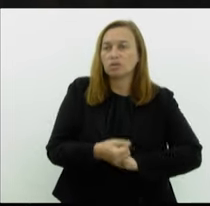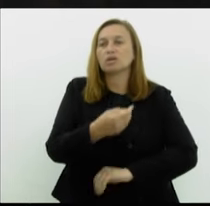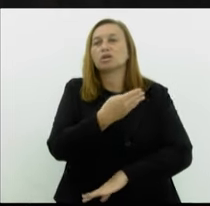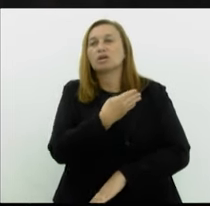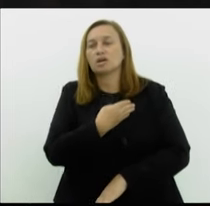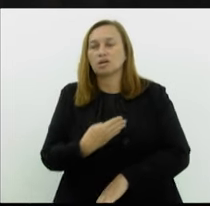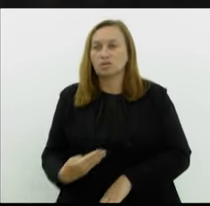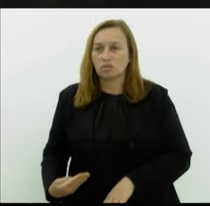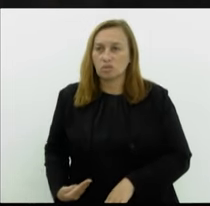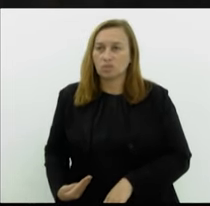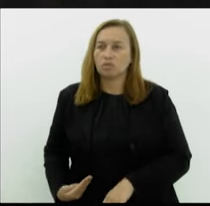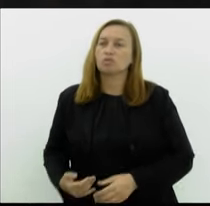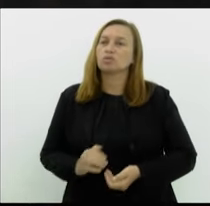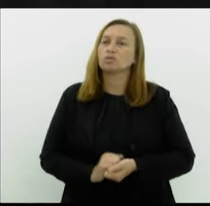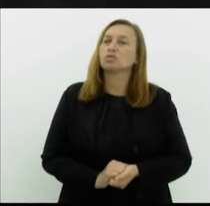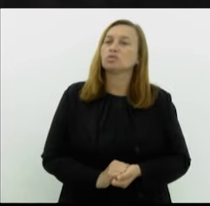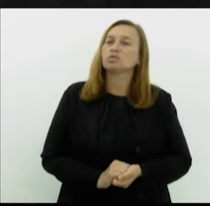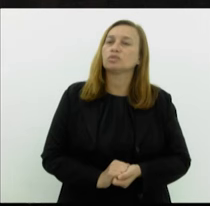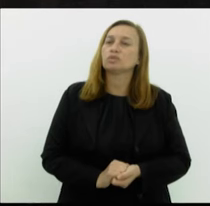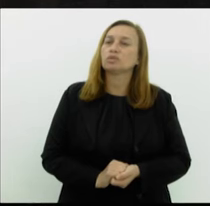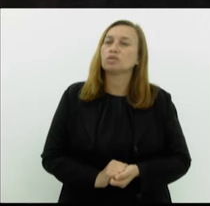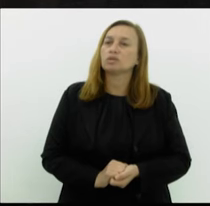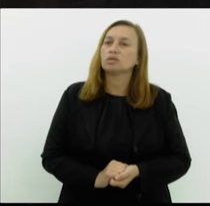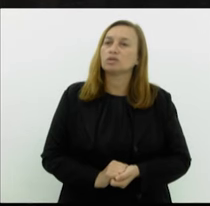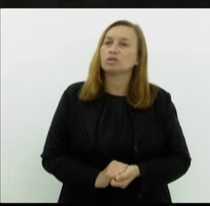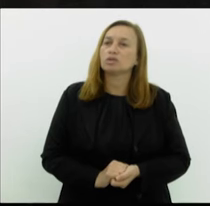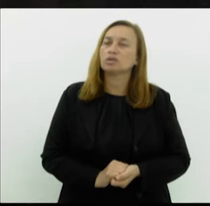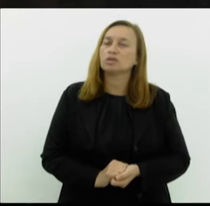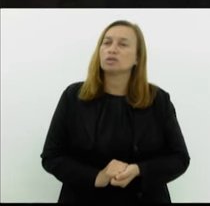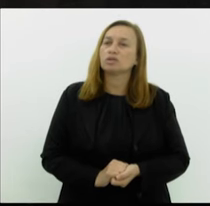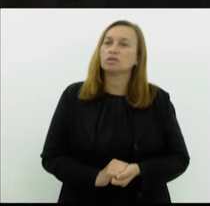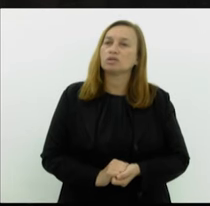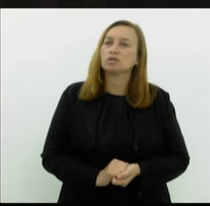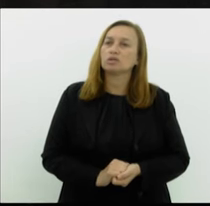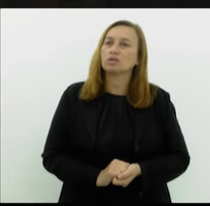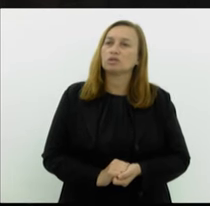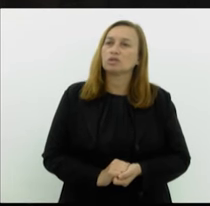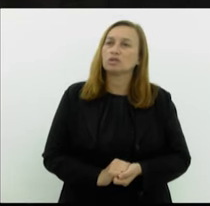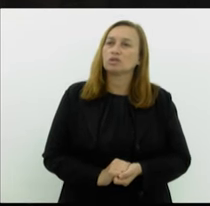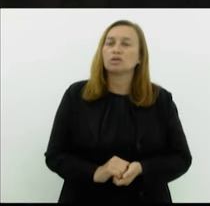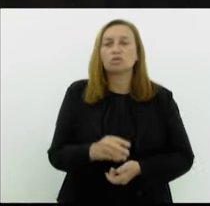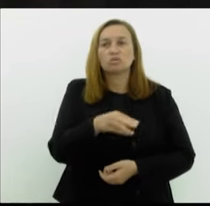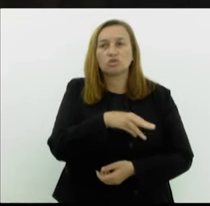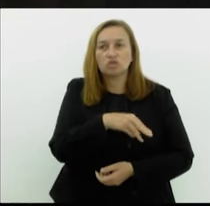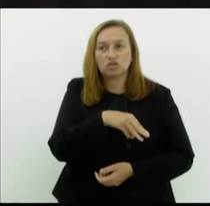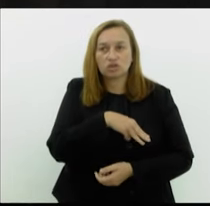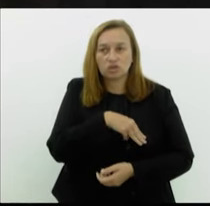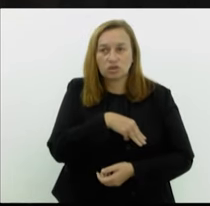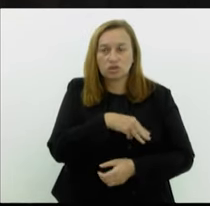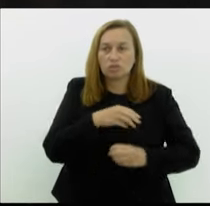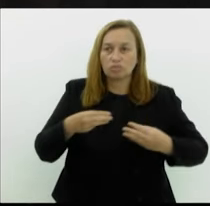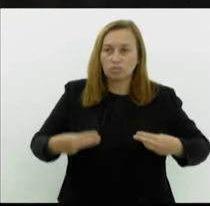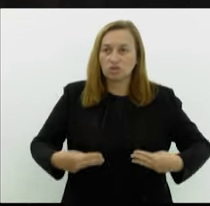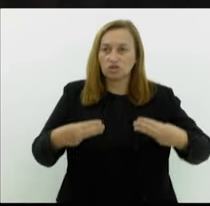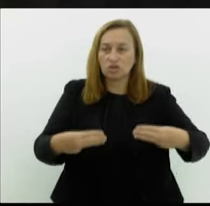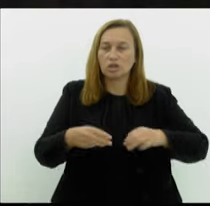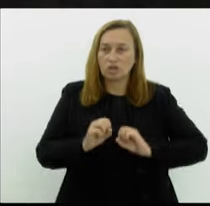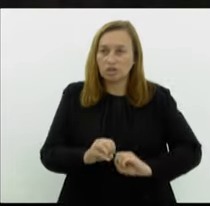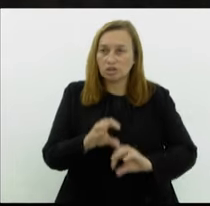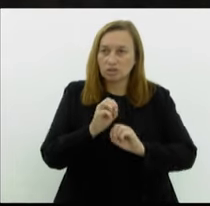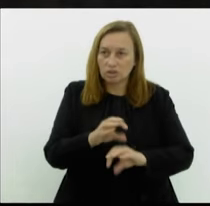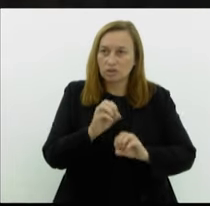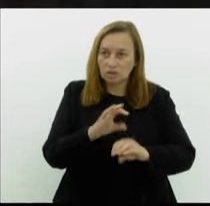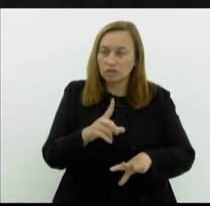governo aos parâmetros da nota do Ministério da Educação, que determina que